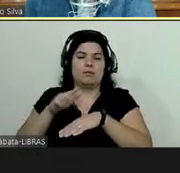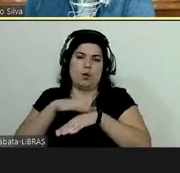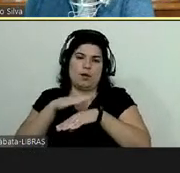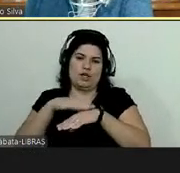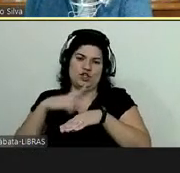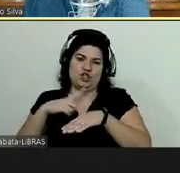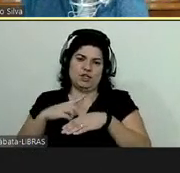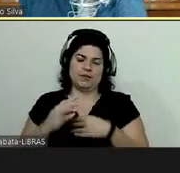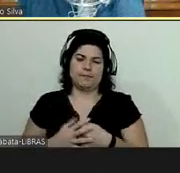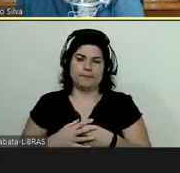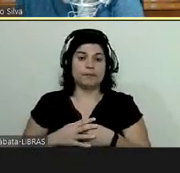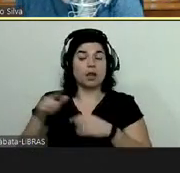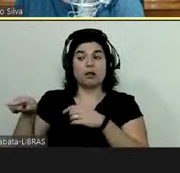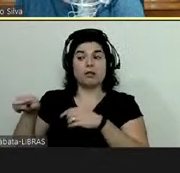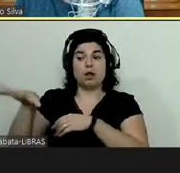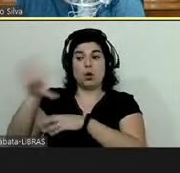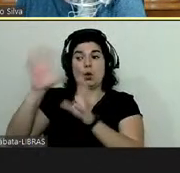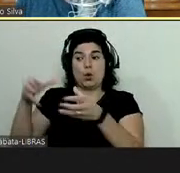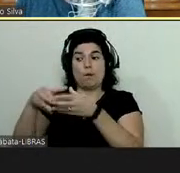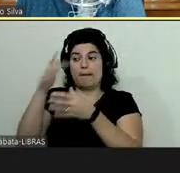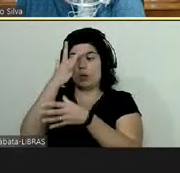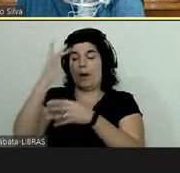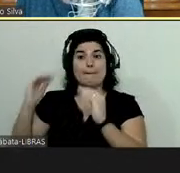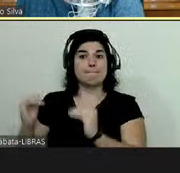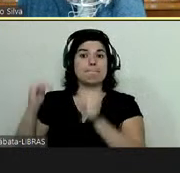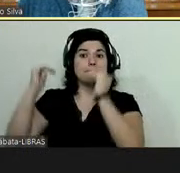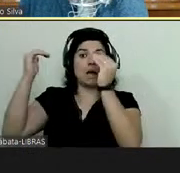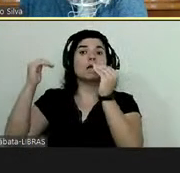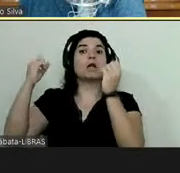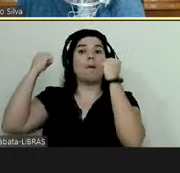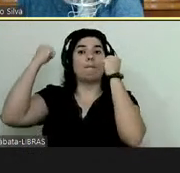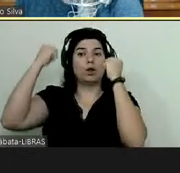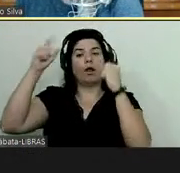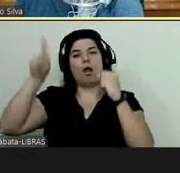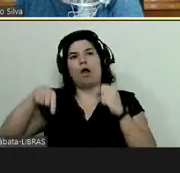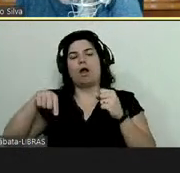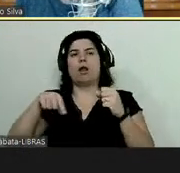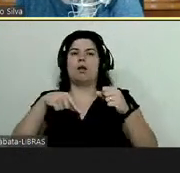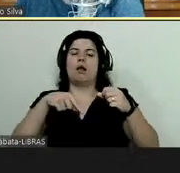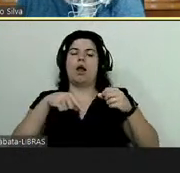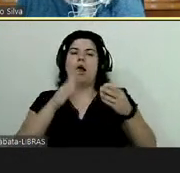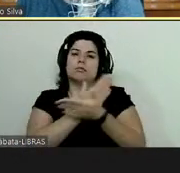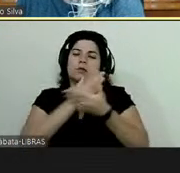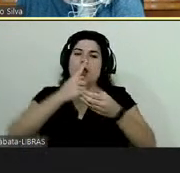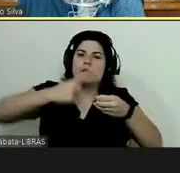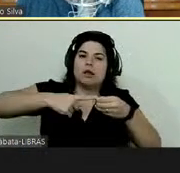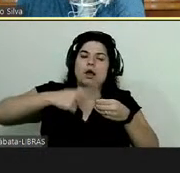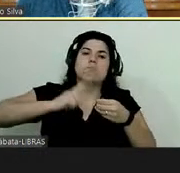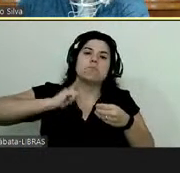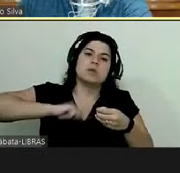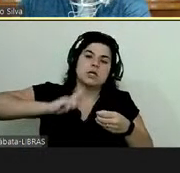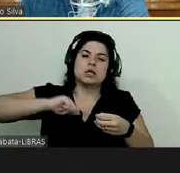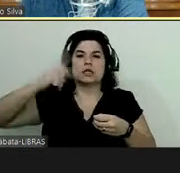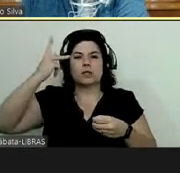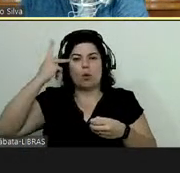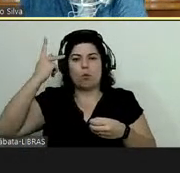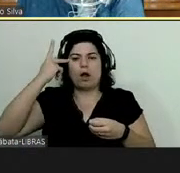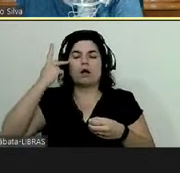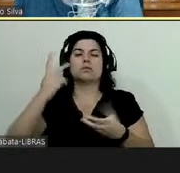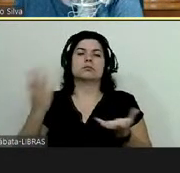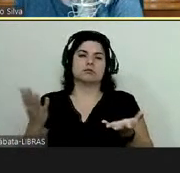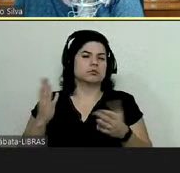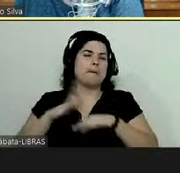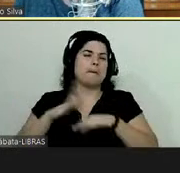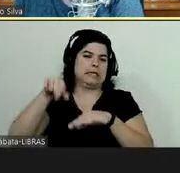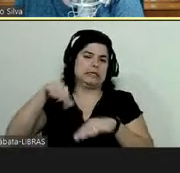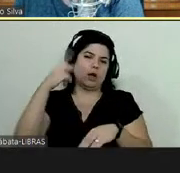sobre todas as oligarquias mais poderosos né ela aquela situação alocado meninas São Paulo algumas ligar que eles Nordeste mas principalmente vindo de